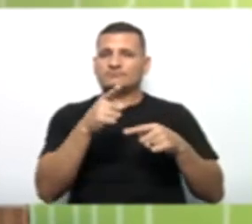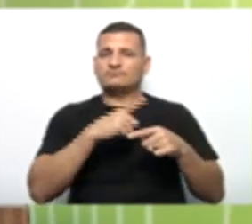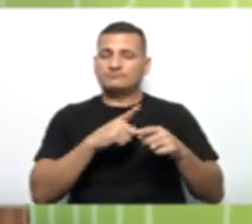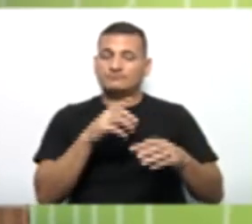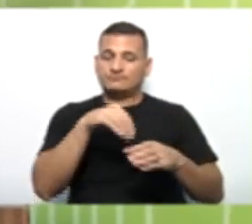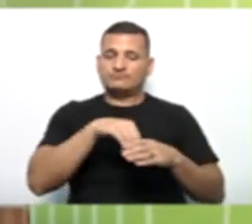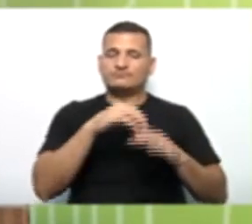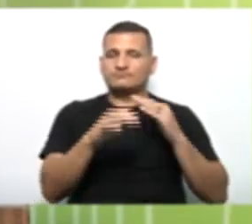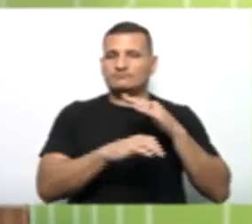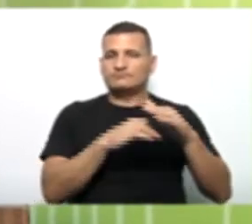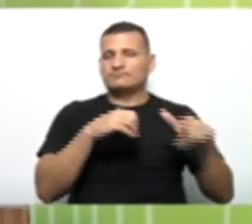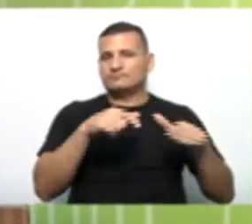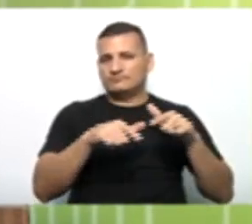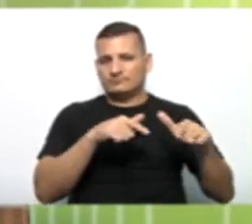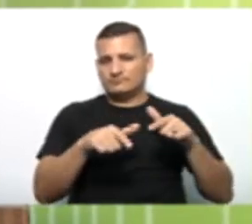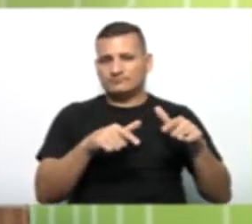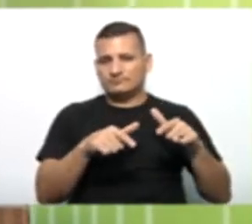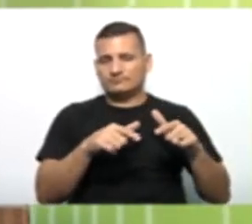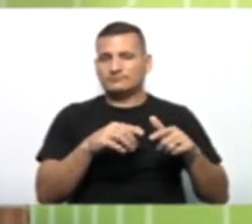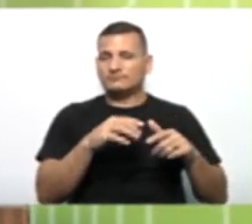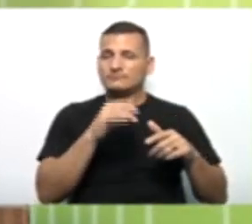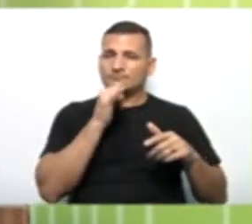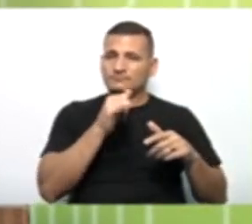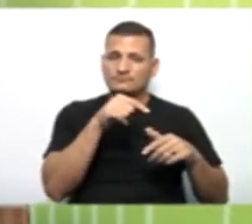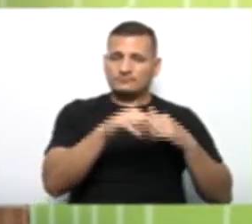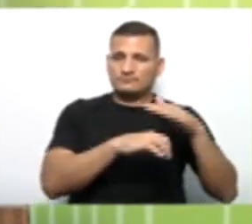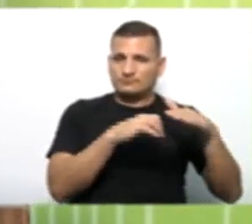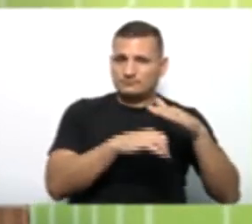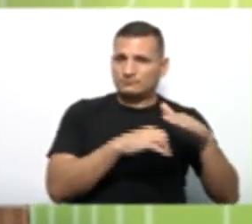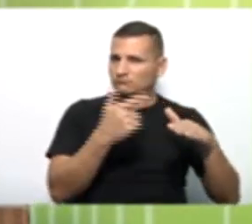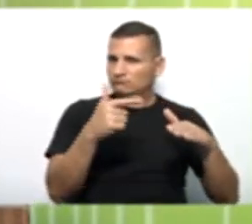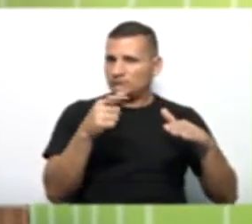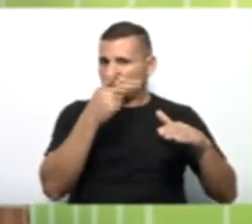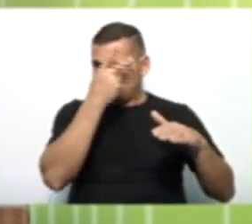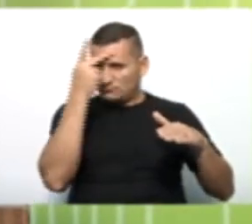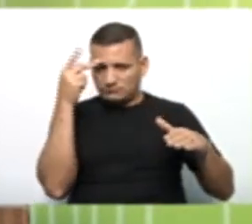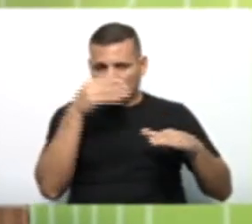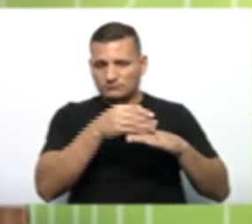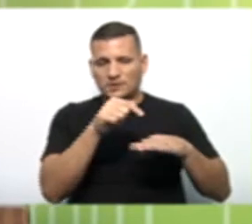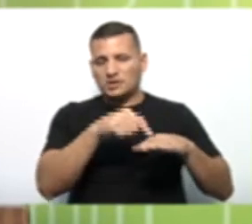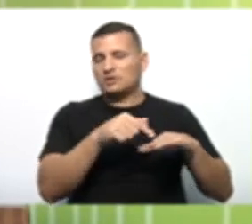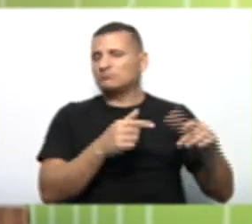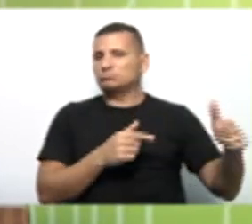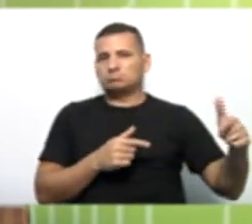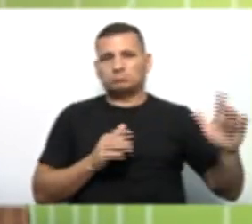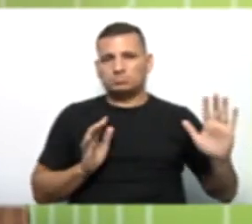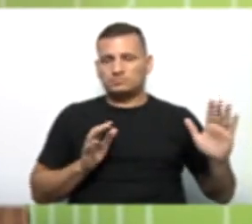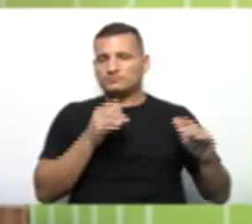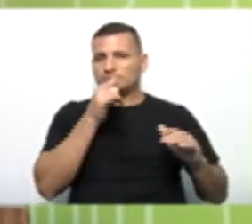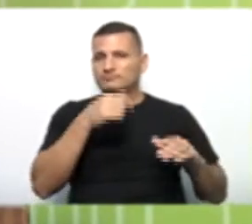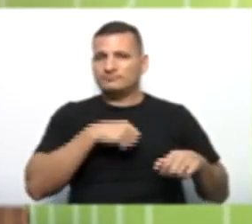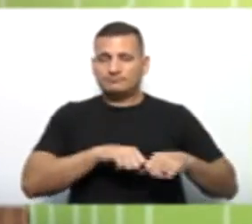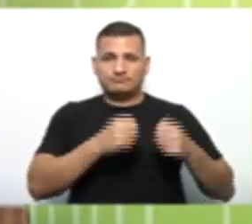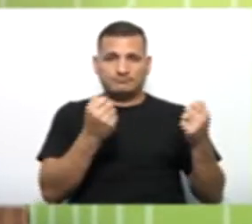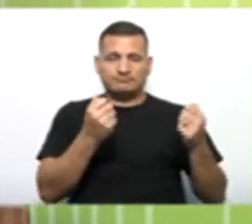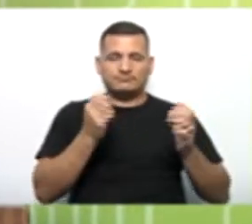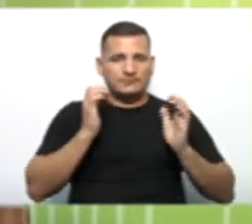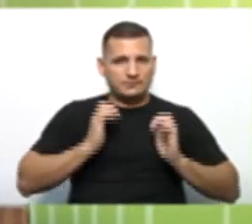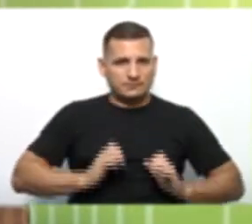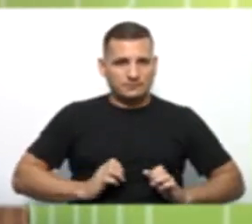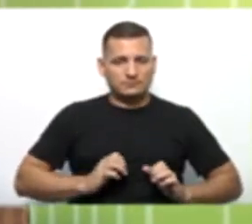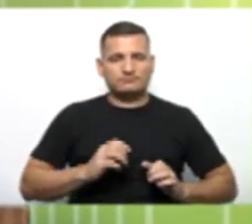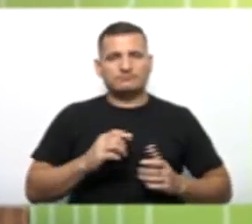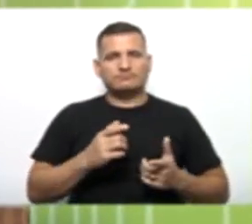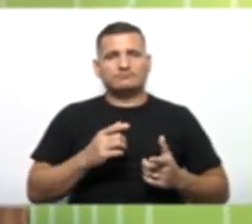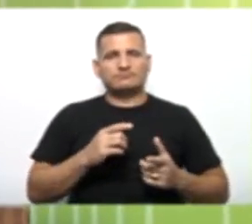da instituição a instituição sem as pessoas ela não existe quando eu violam princípio ético e quando isso se torna público eu